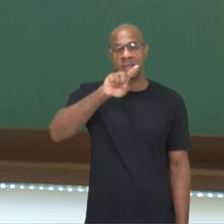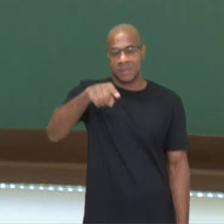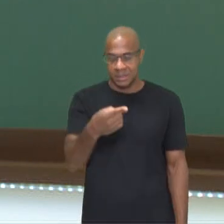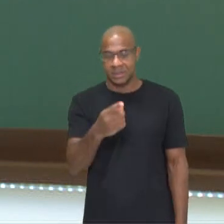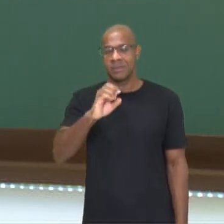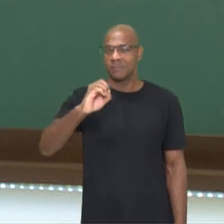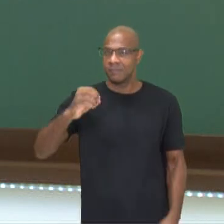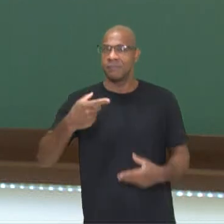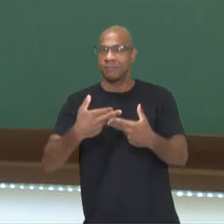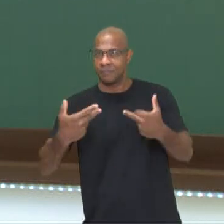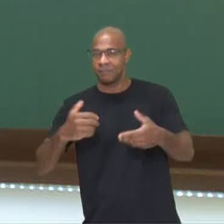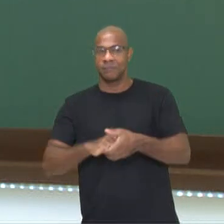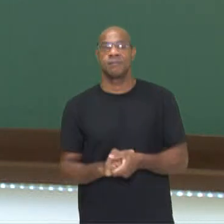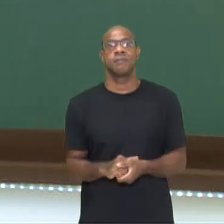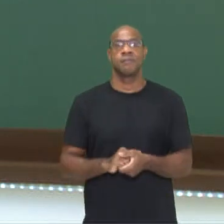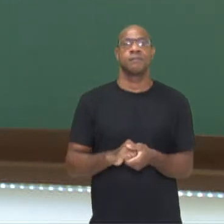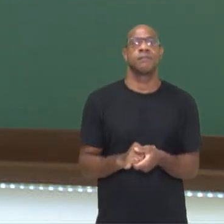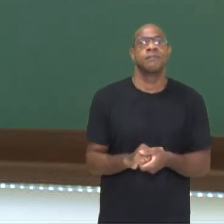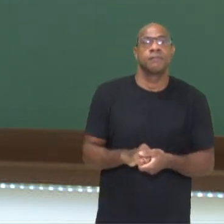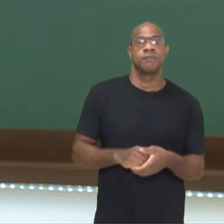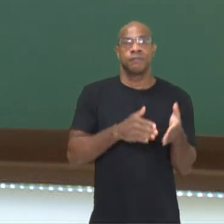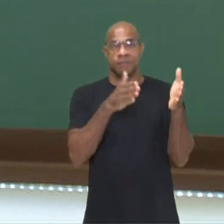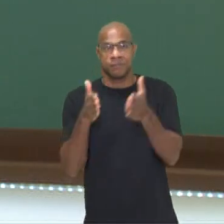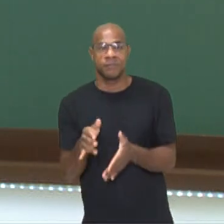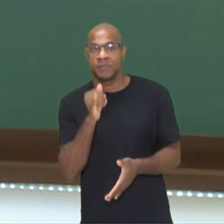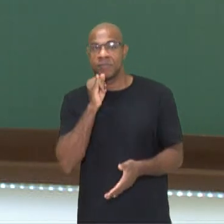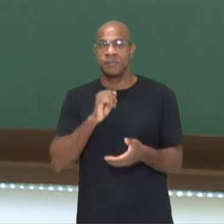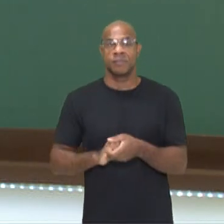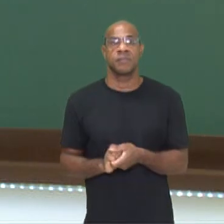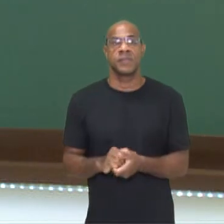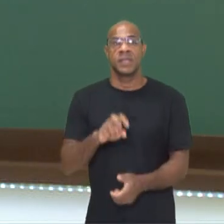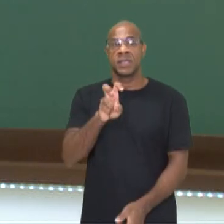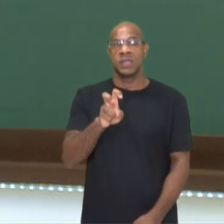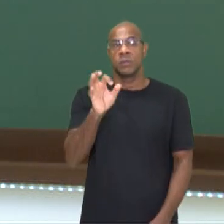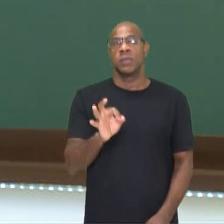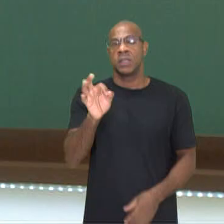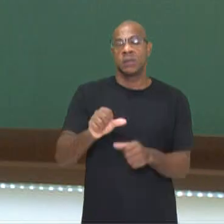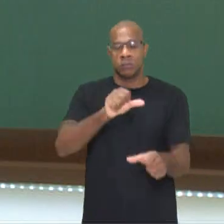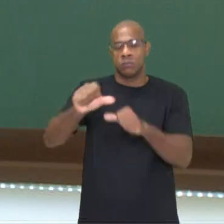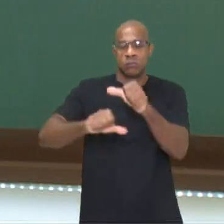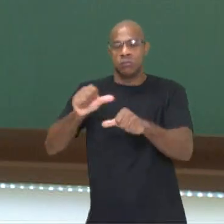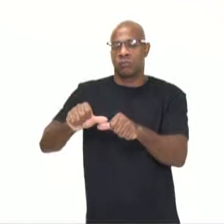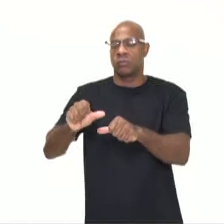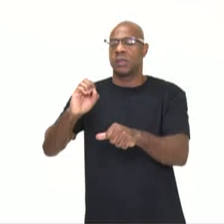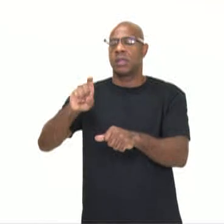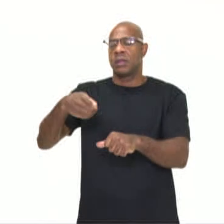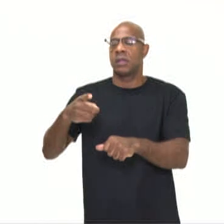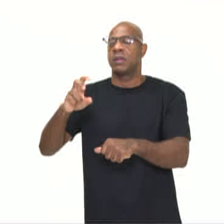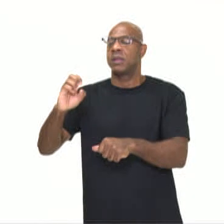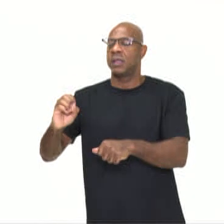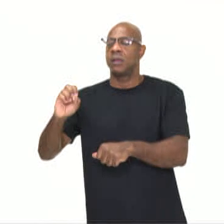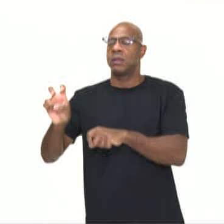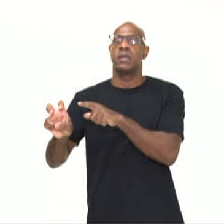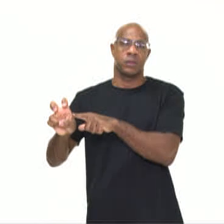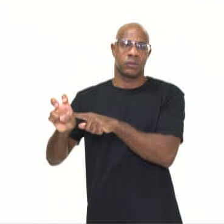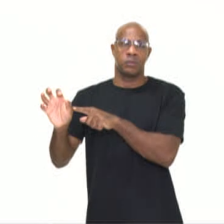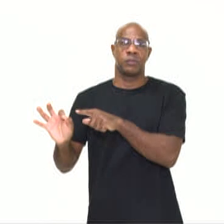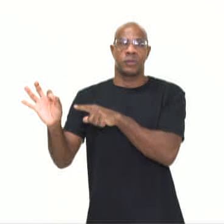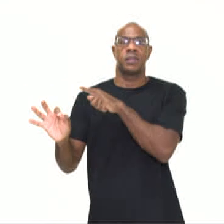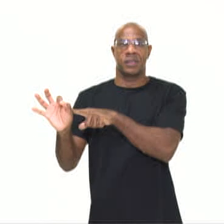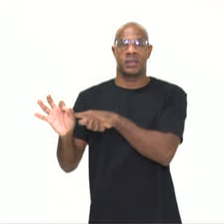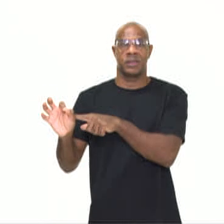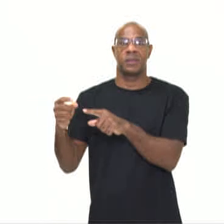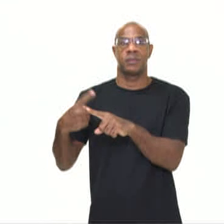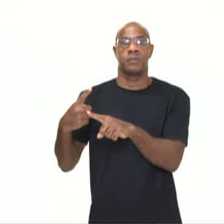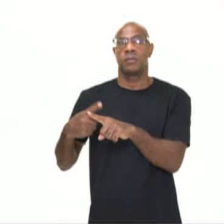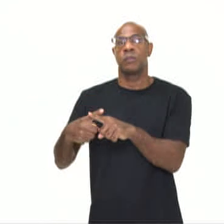na fórmula usando a forma decimal da taxa. Por exemplo, 5% a gente transforma em 0,05. Por quê? Porque é